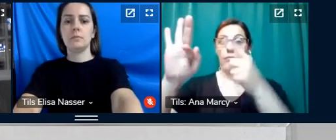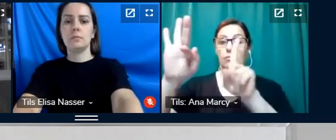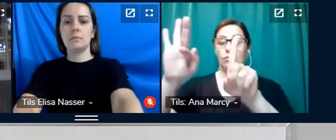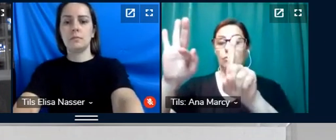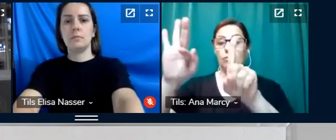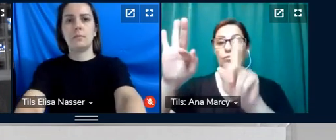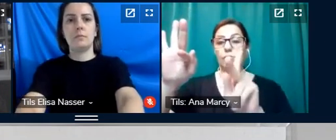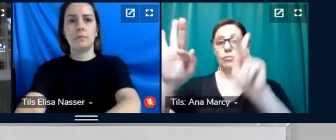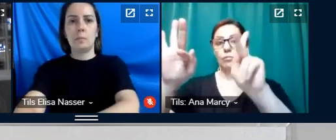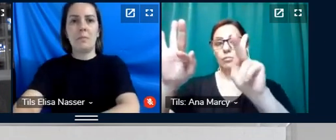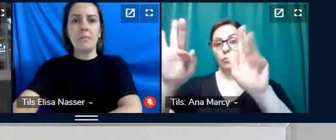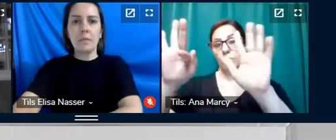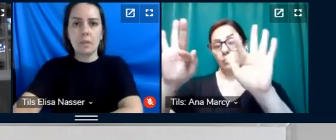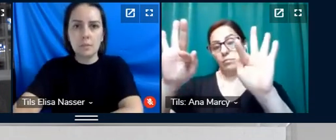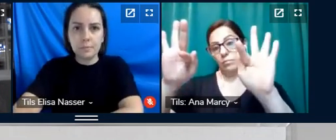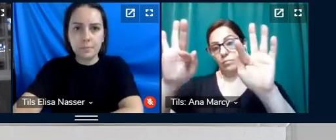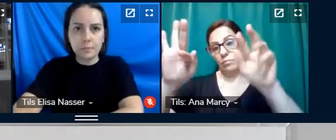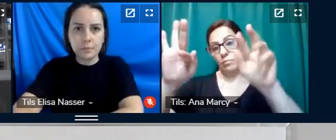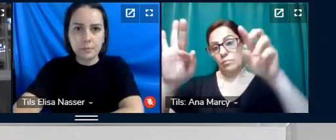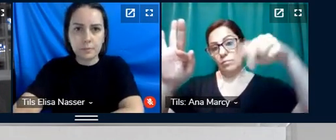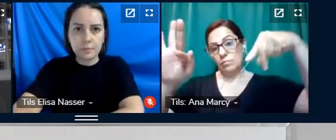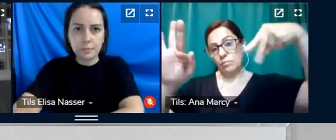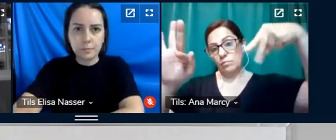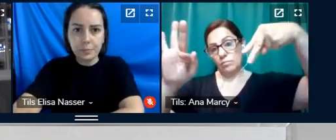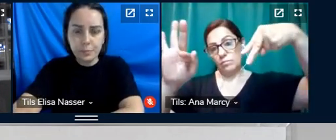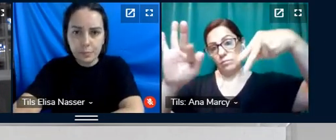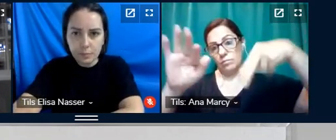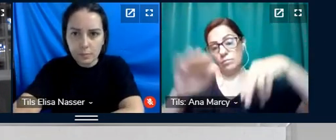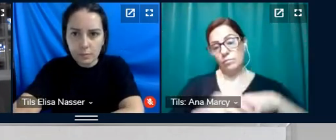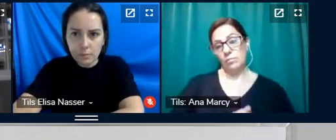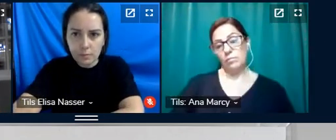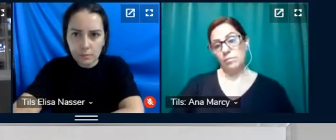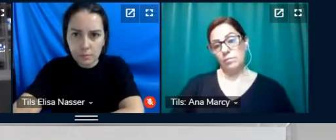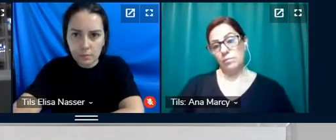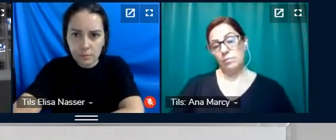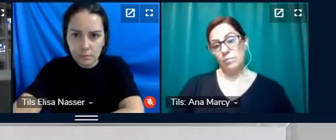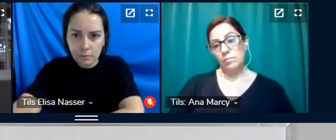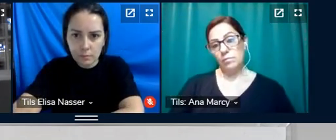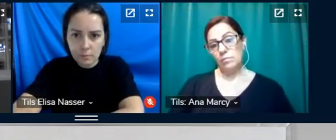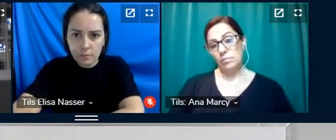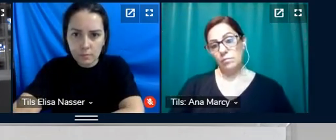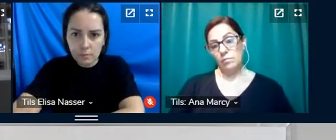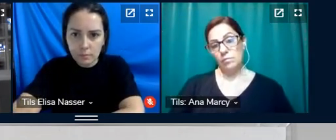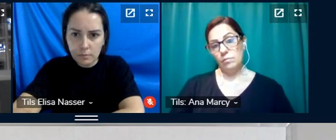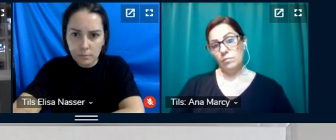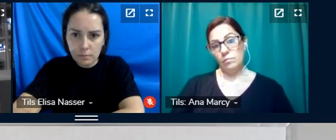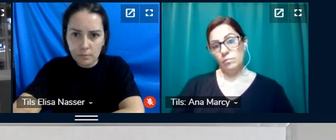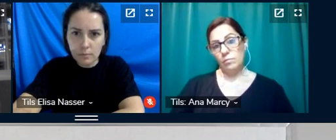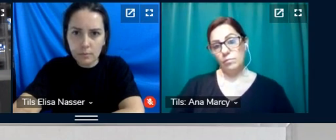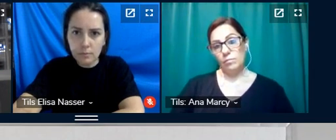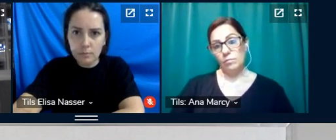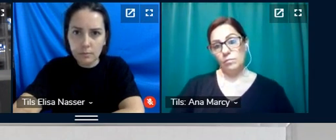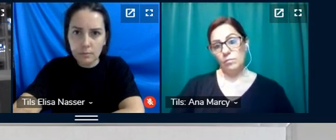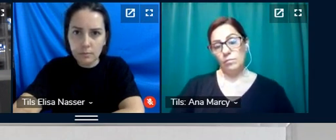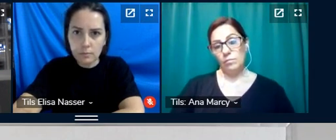E o ângulo aqui, pode botar beta. Pode valer o mesmo ângulo para os dois.